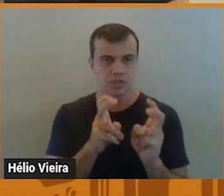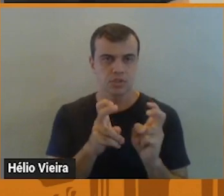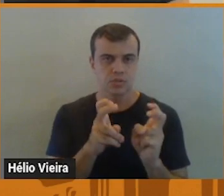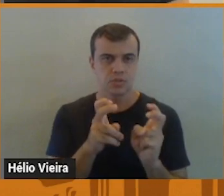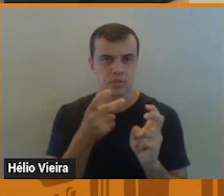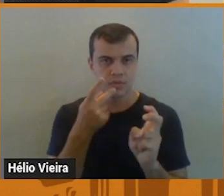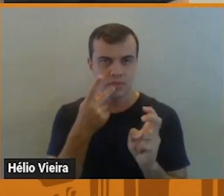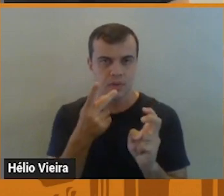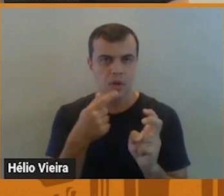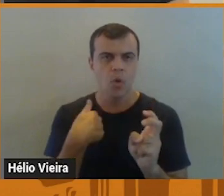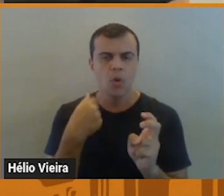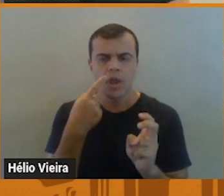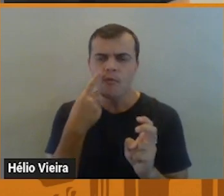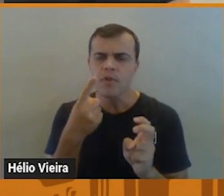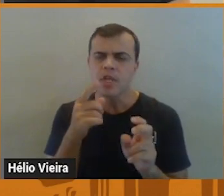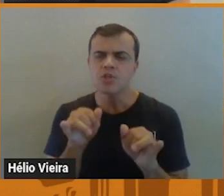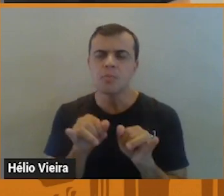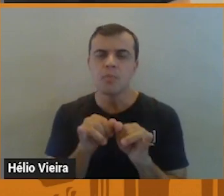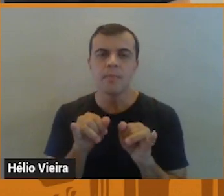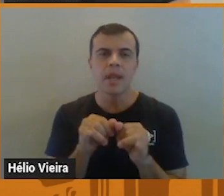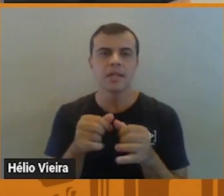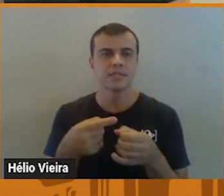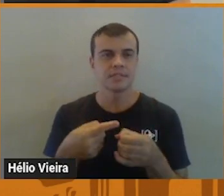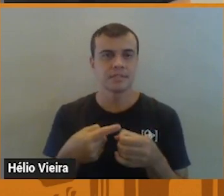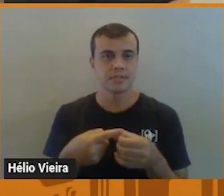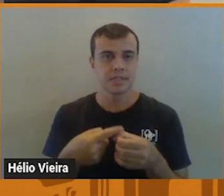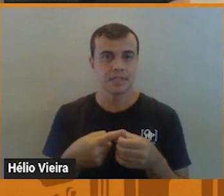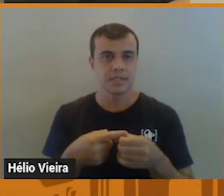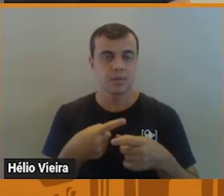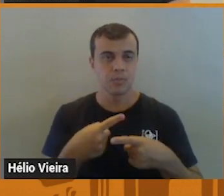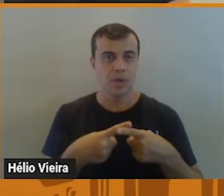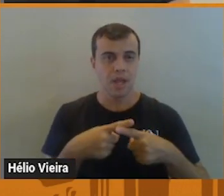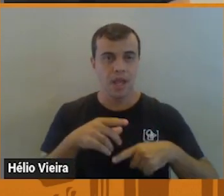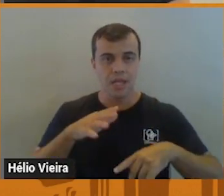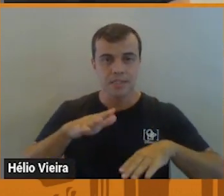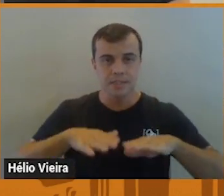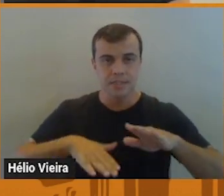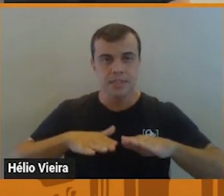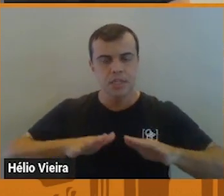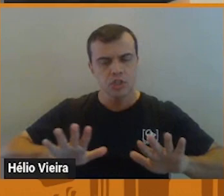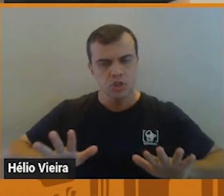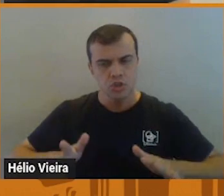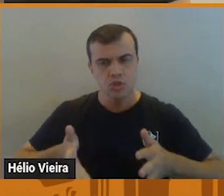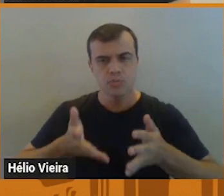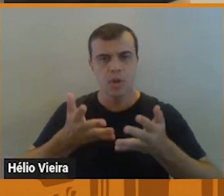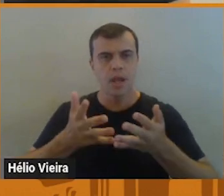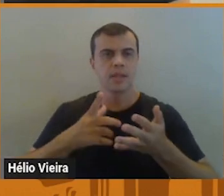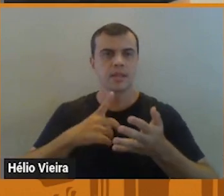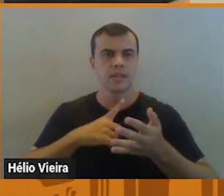Vi de Bobeira na Cidade. Porque às vezes também isso pode estimular, né, dependendo